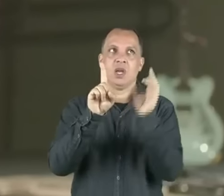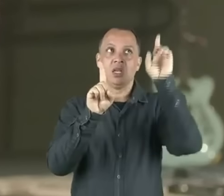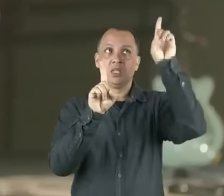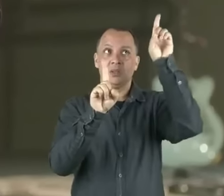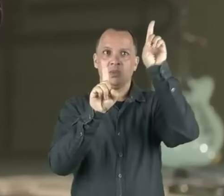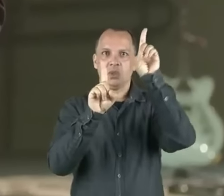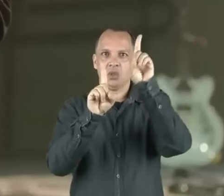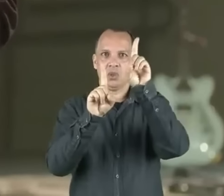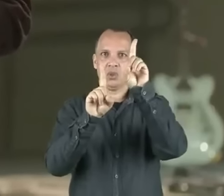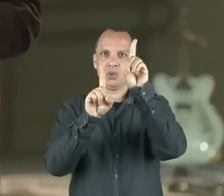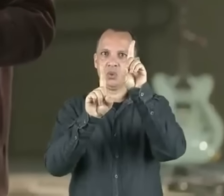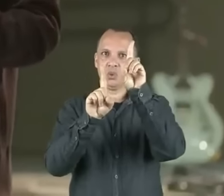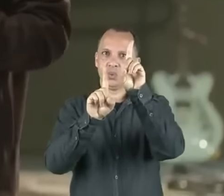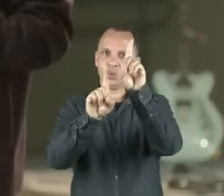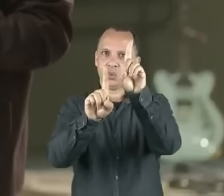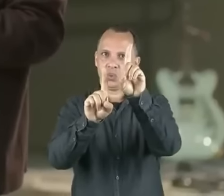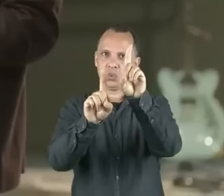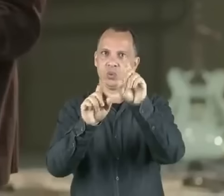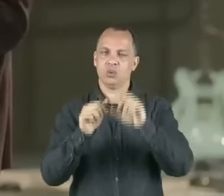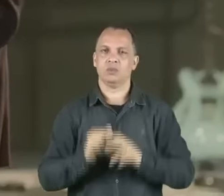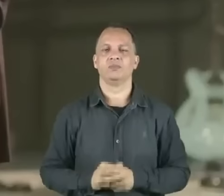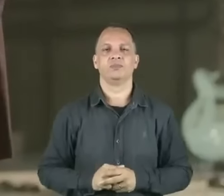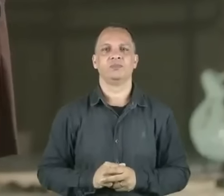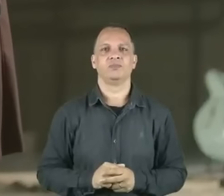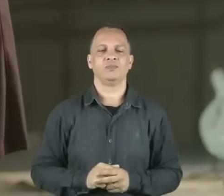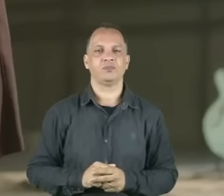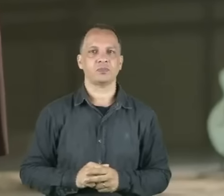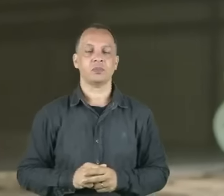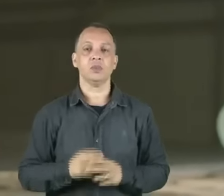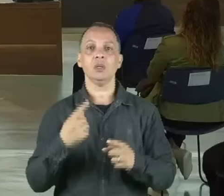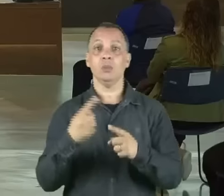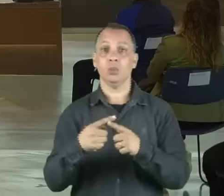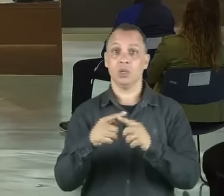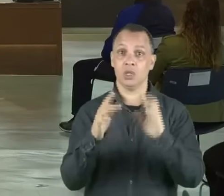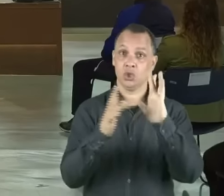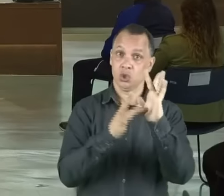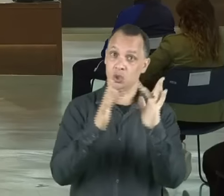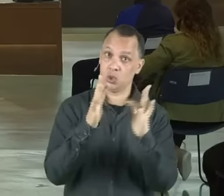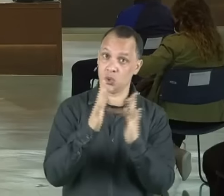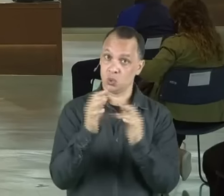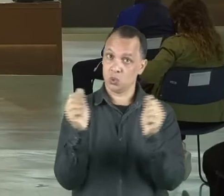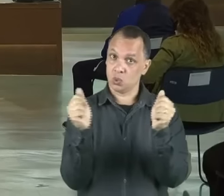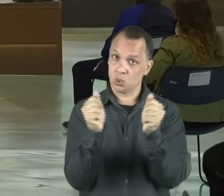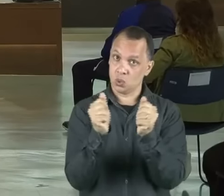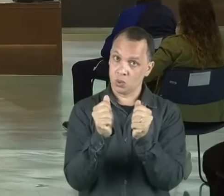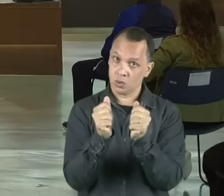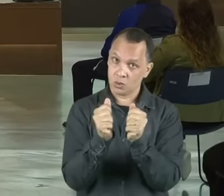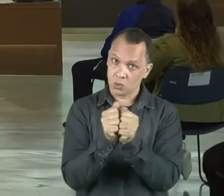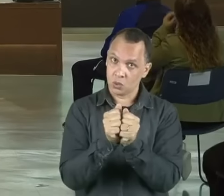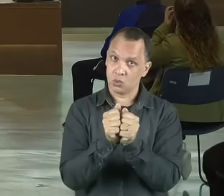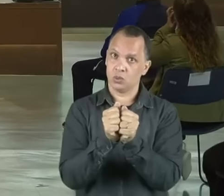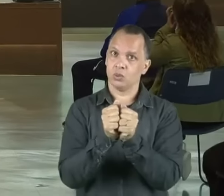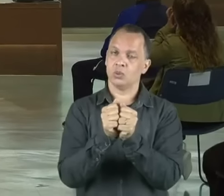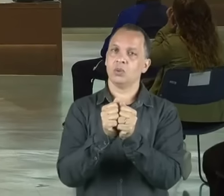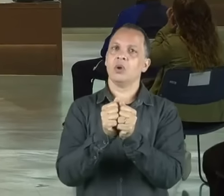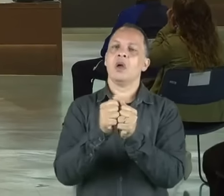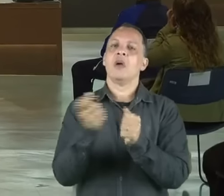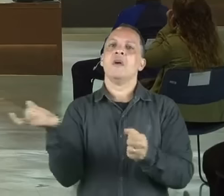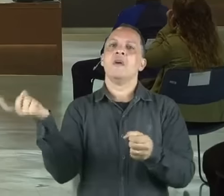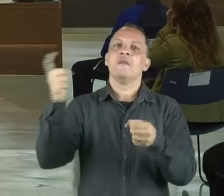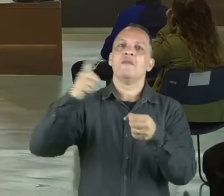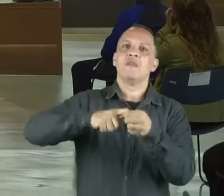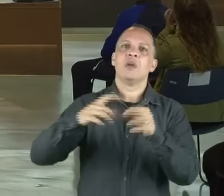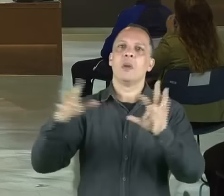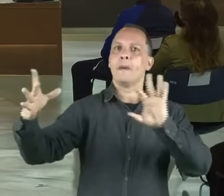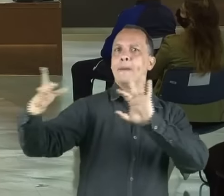Deus estava em Cristo reconciliando consigo o mundo aquele que não conheceu o pecado Deus